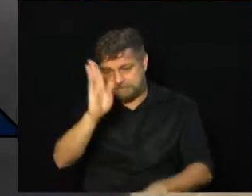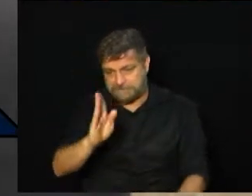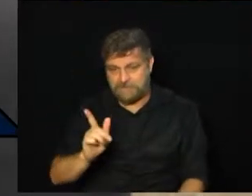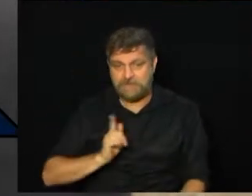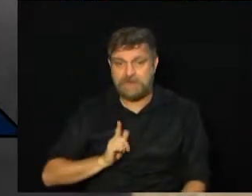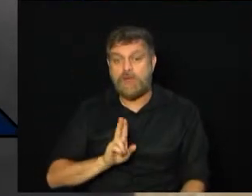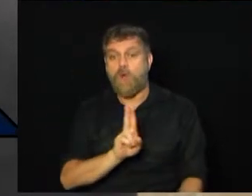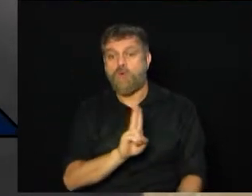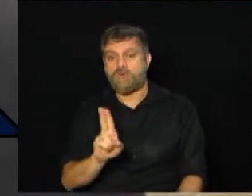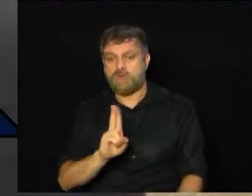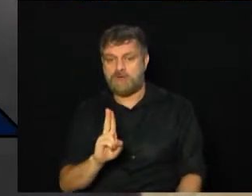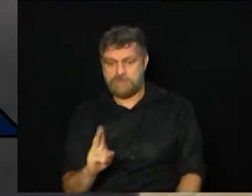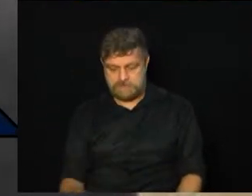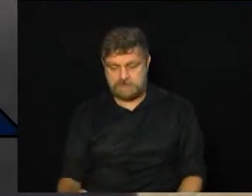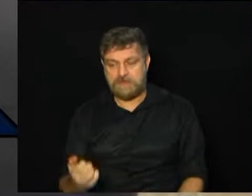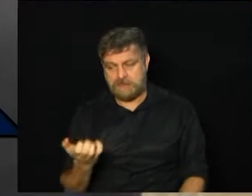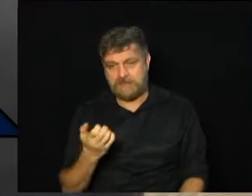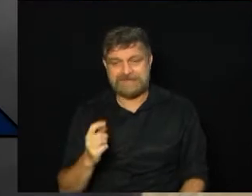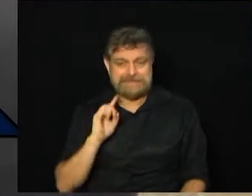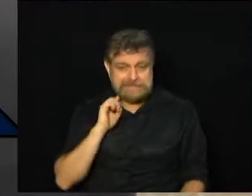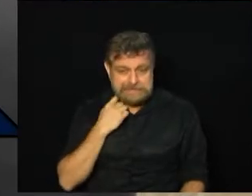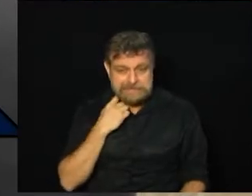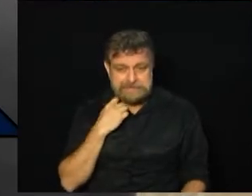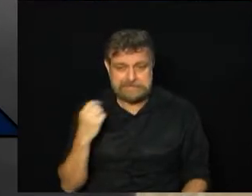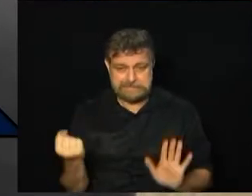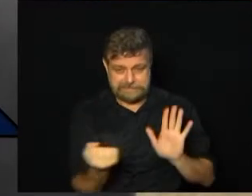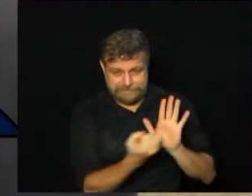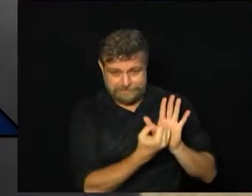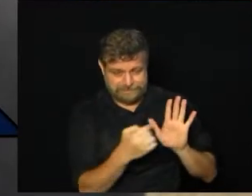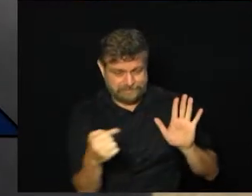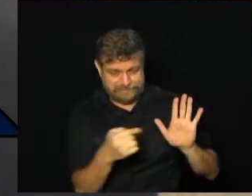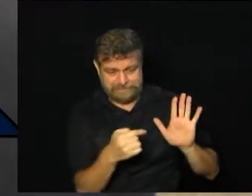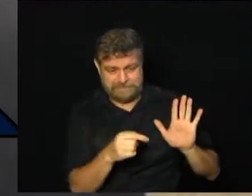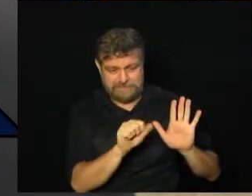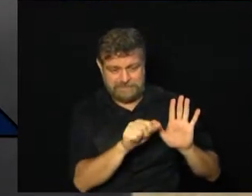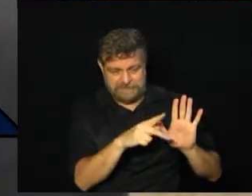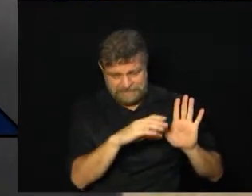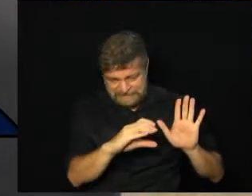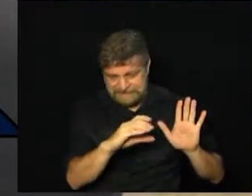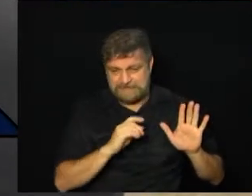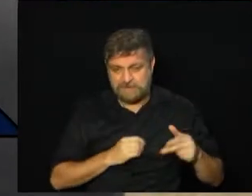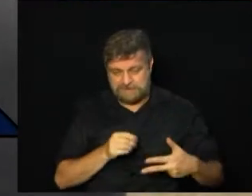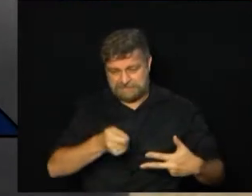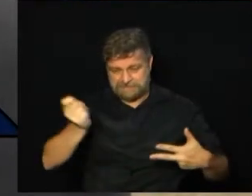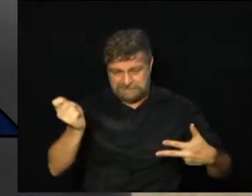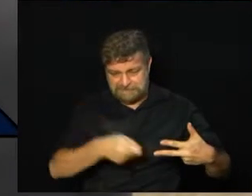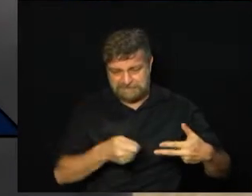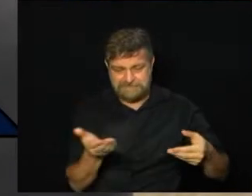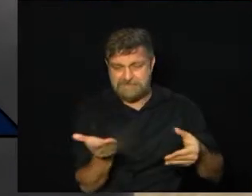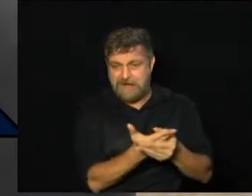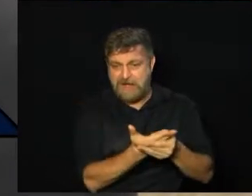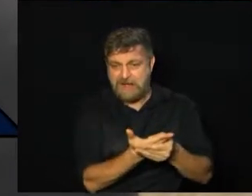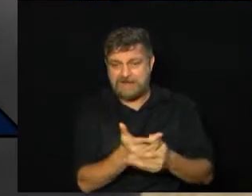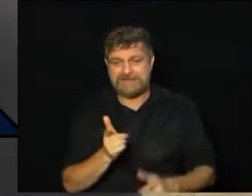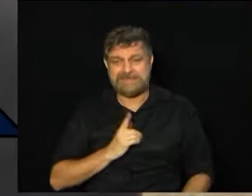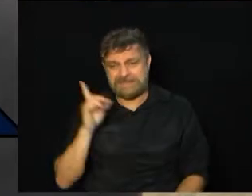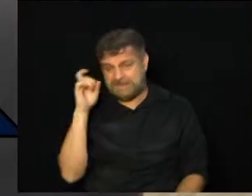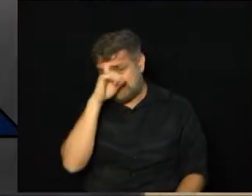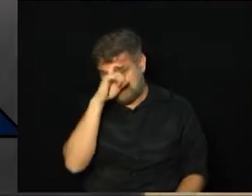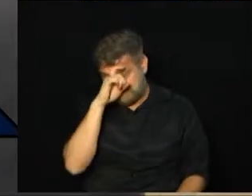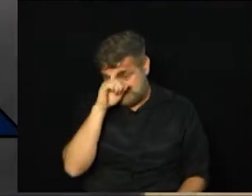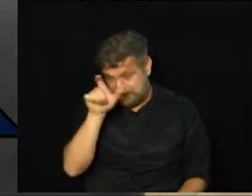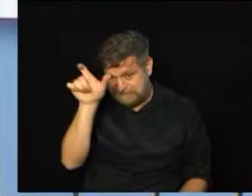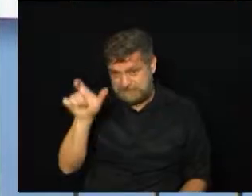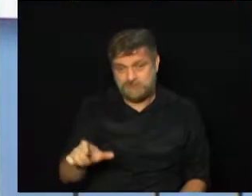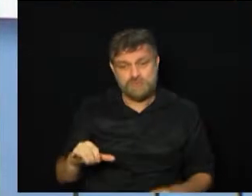nome a zelar. Então, quando o nome dele vai para o SPC ou judicializa o nome dele, é uma dificuldade muito grande para